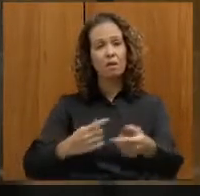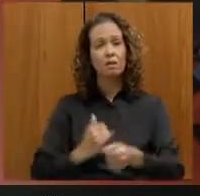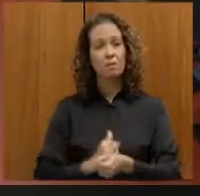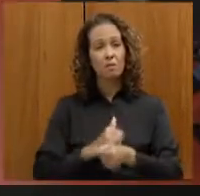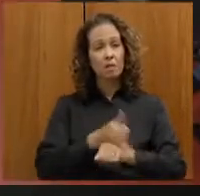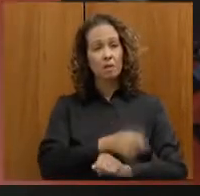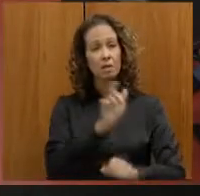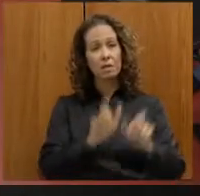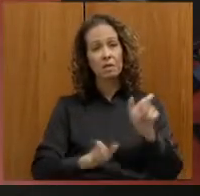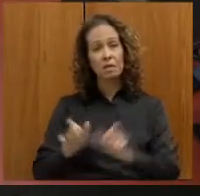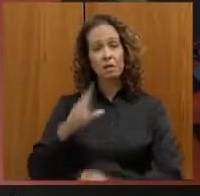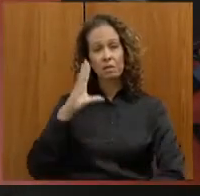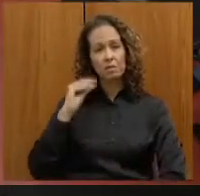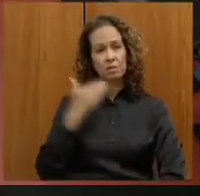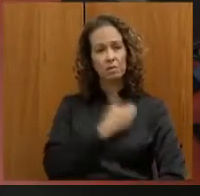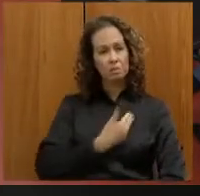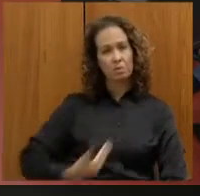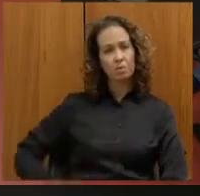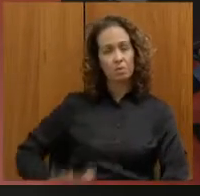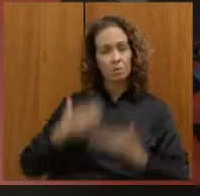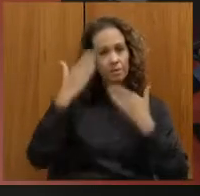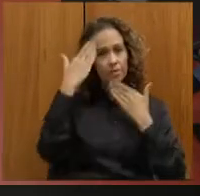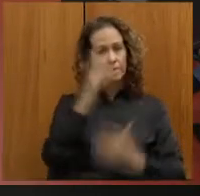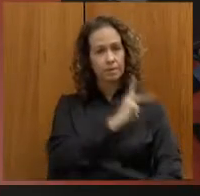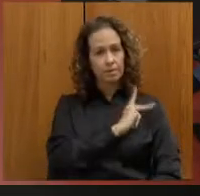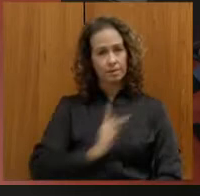os servidores por Obrigado presente e